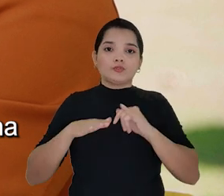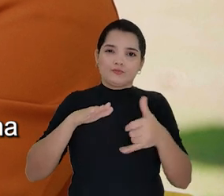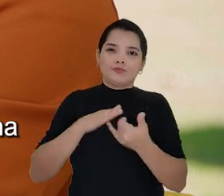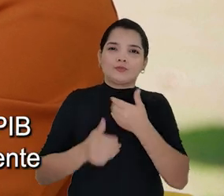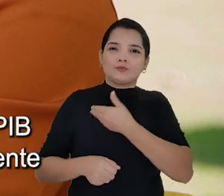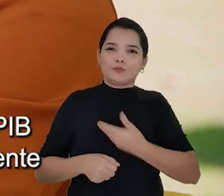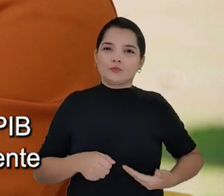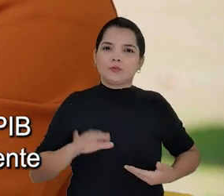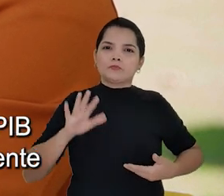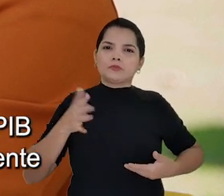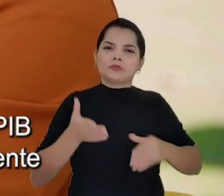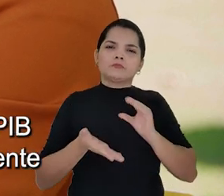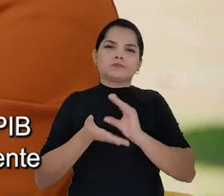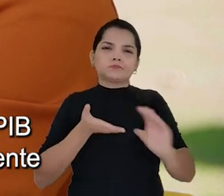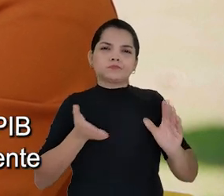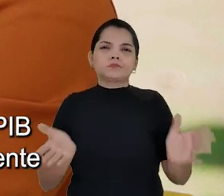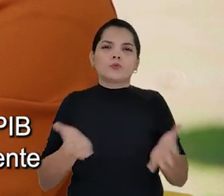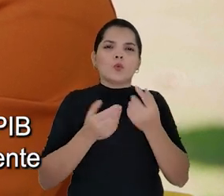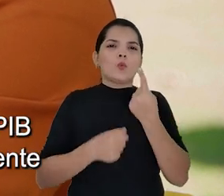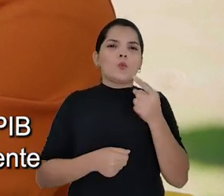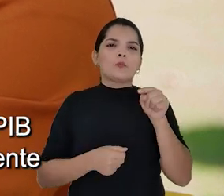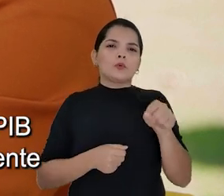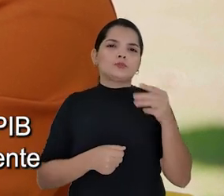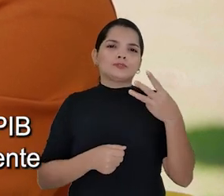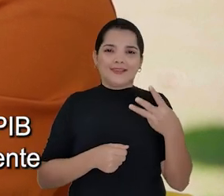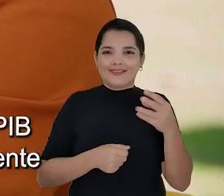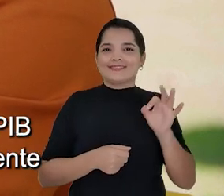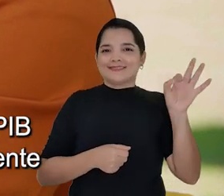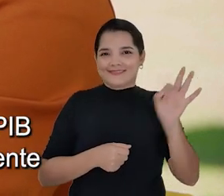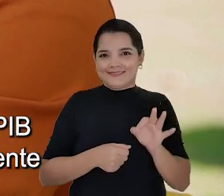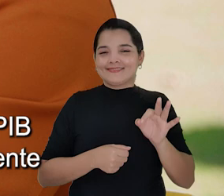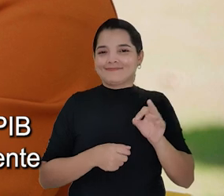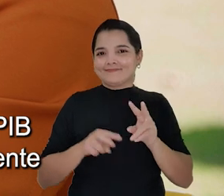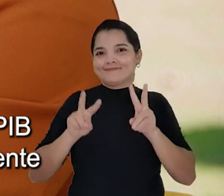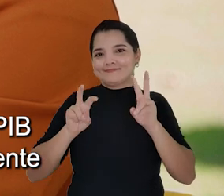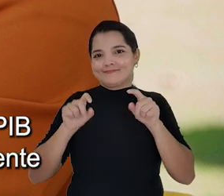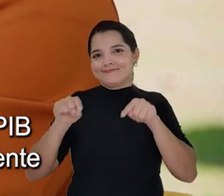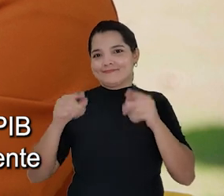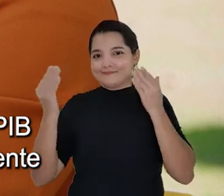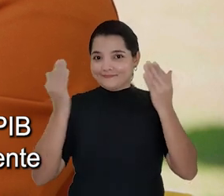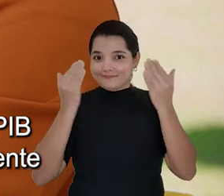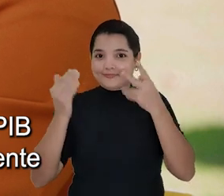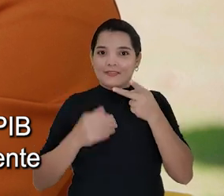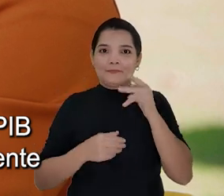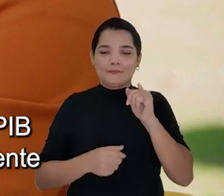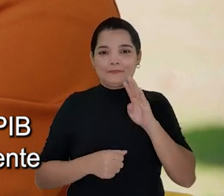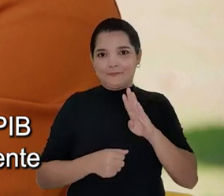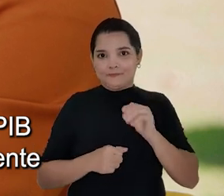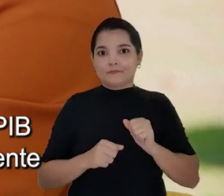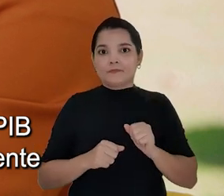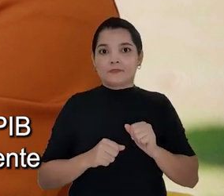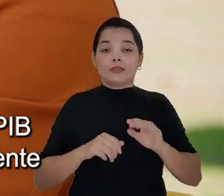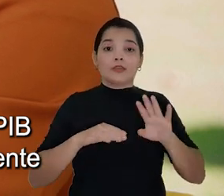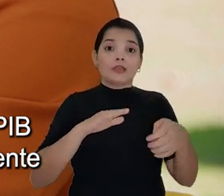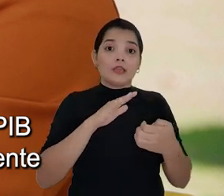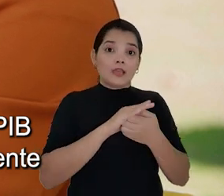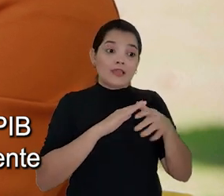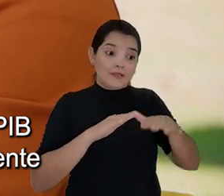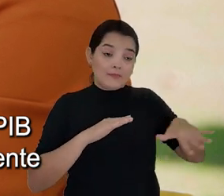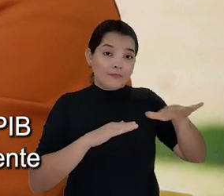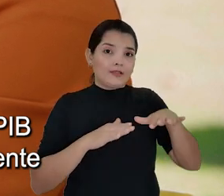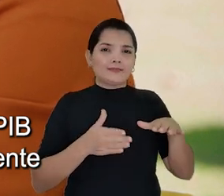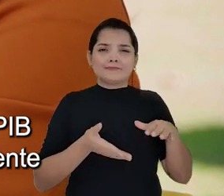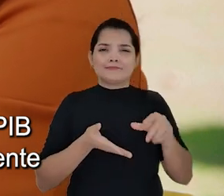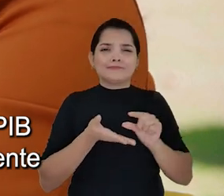públicas investem aí em torno de 1.3 eventualmente em relação ao PIB e as empresas bem